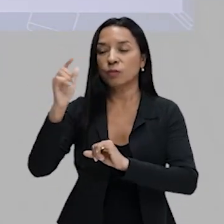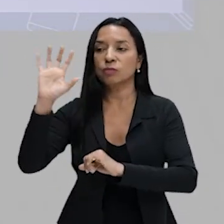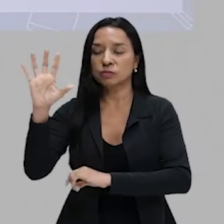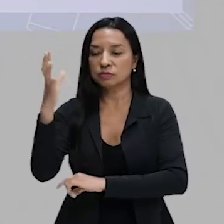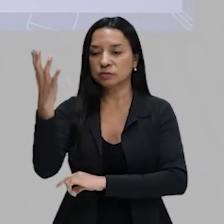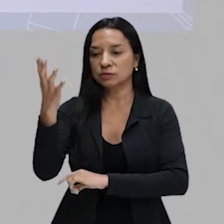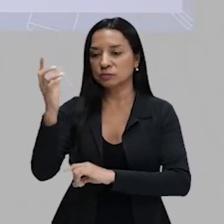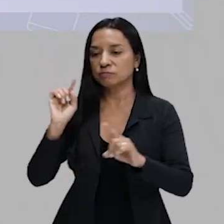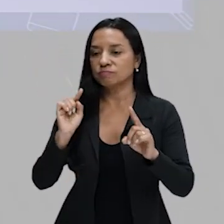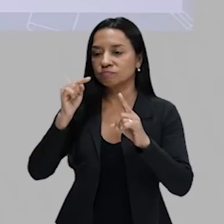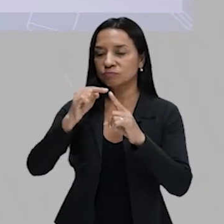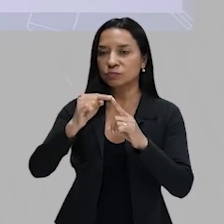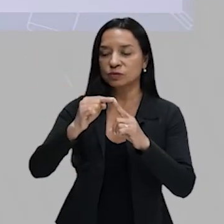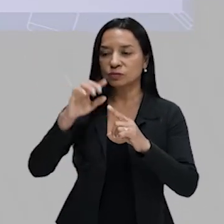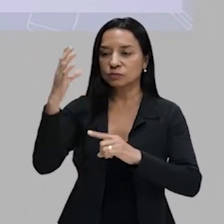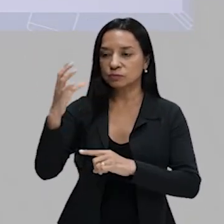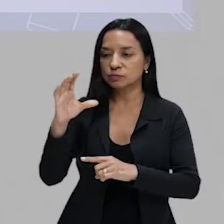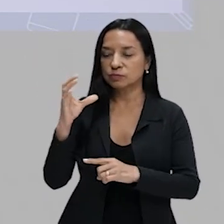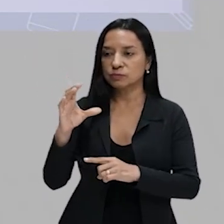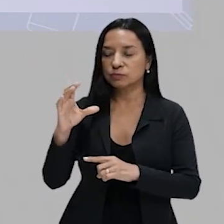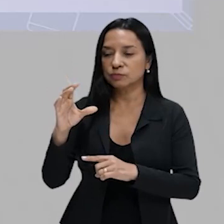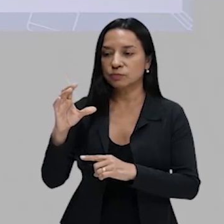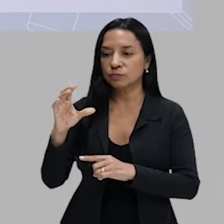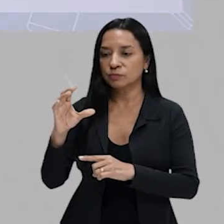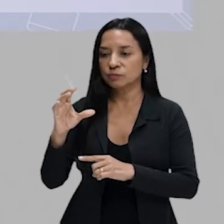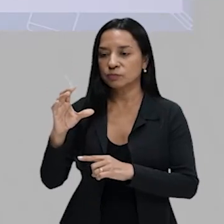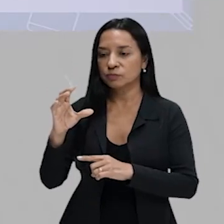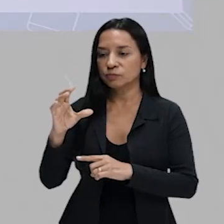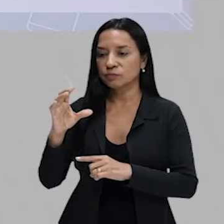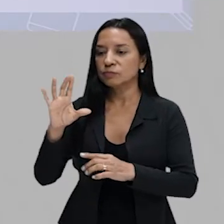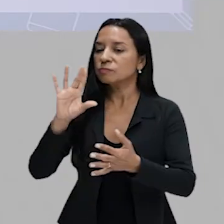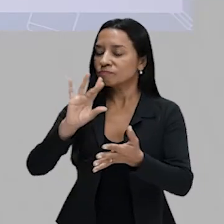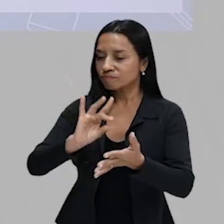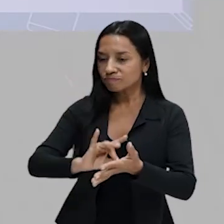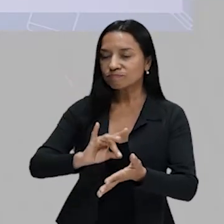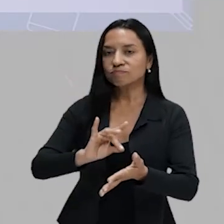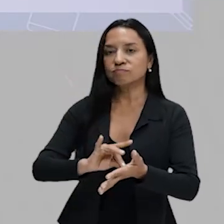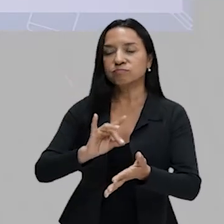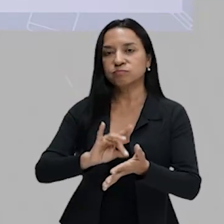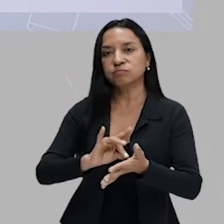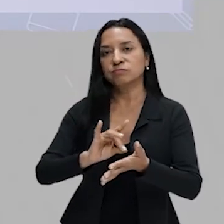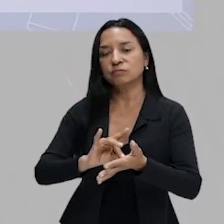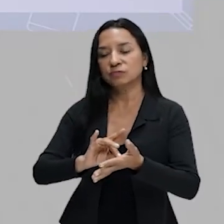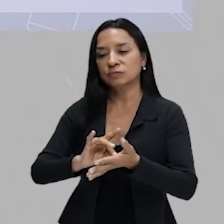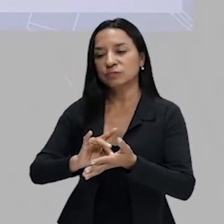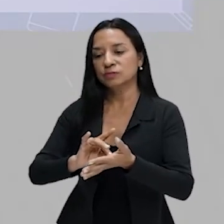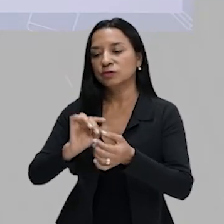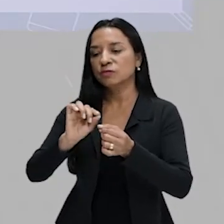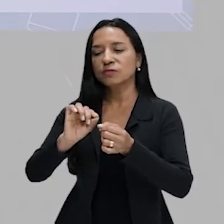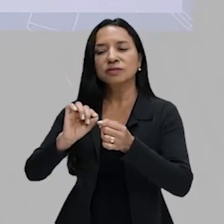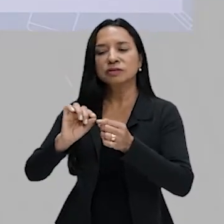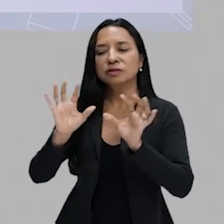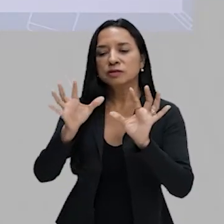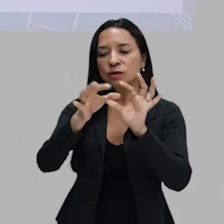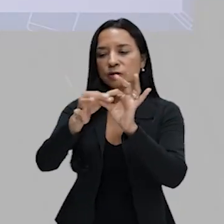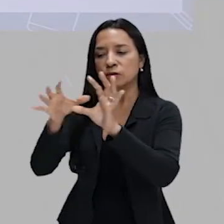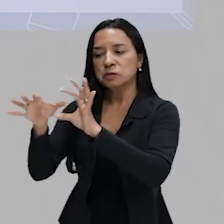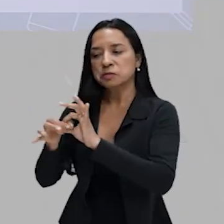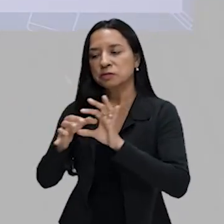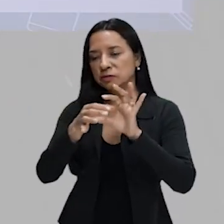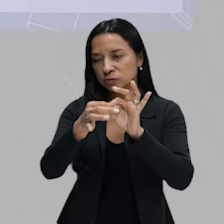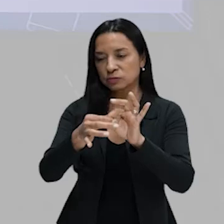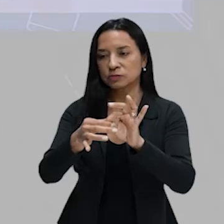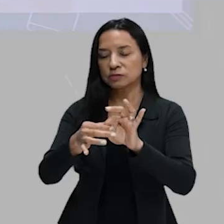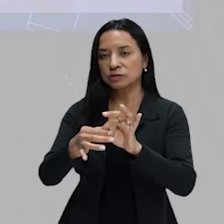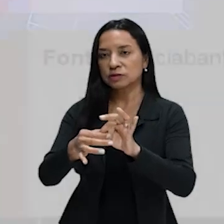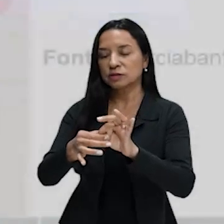o objetivo do cientista, tá, é justamente fazer essas interligações. E assim ele pode chegar a uma